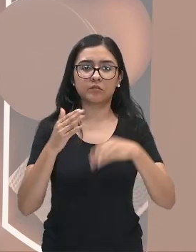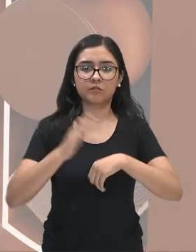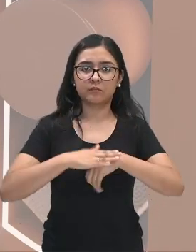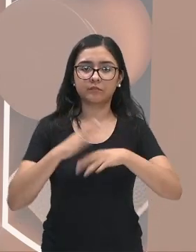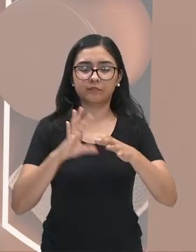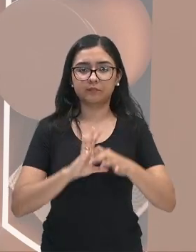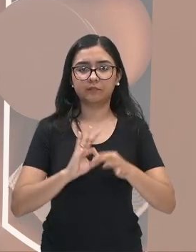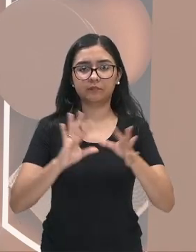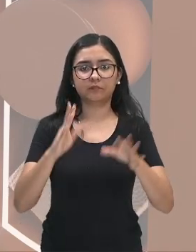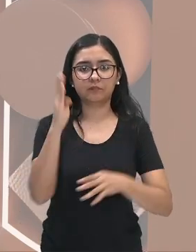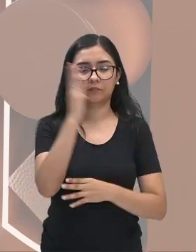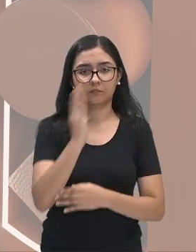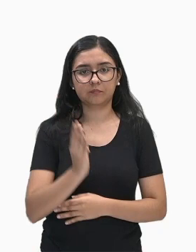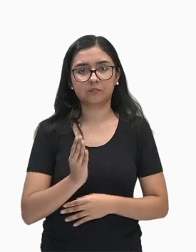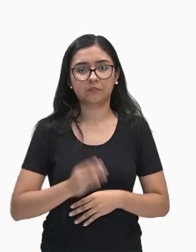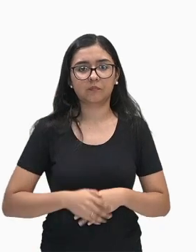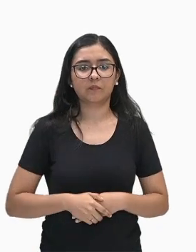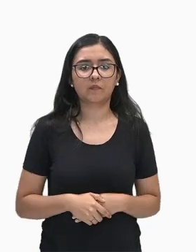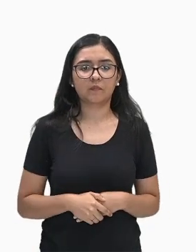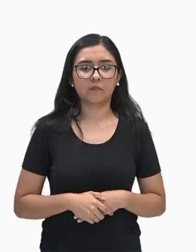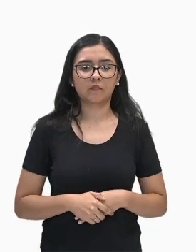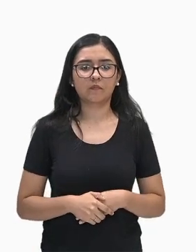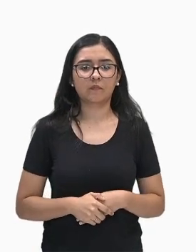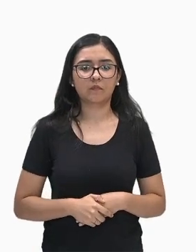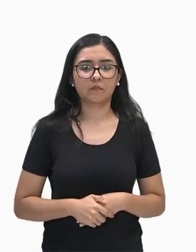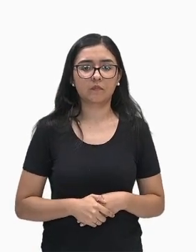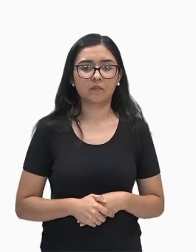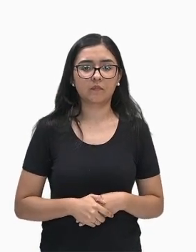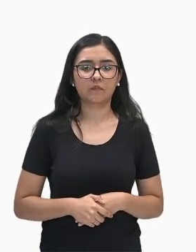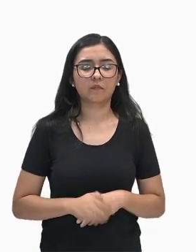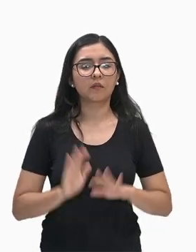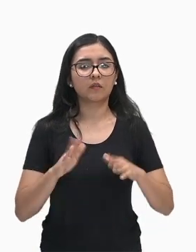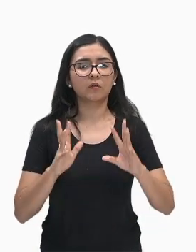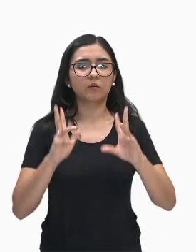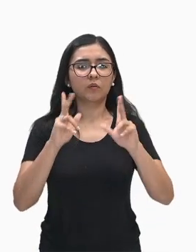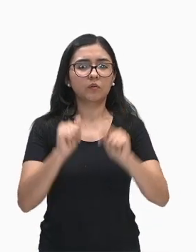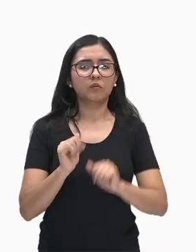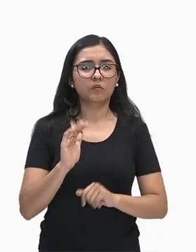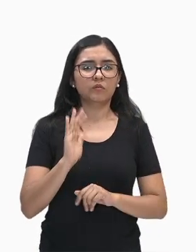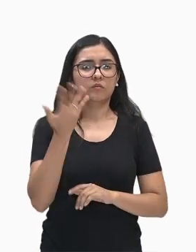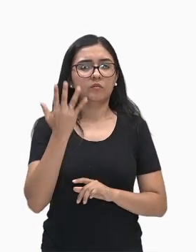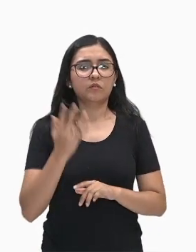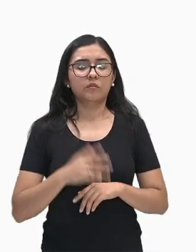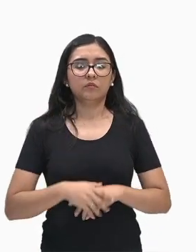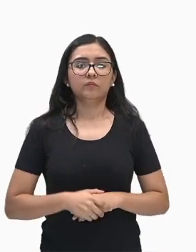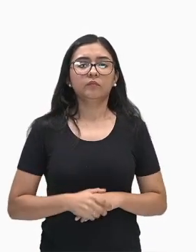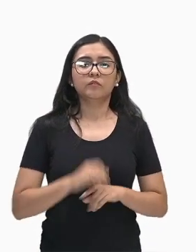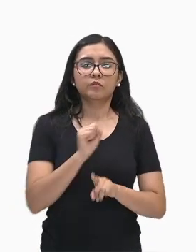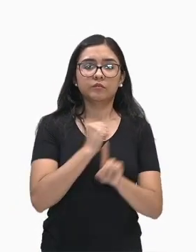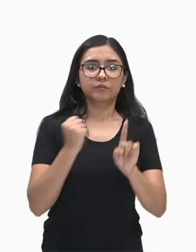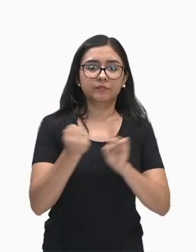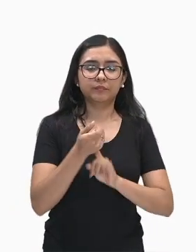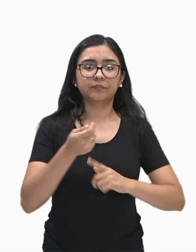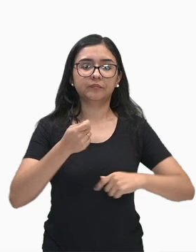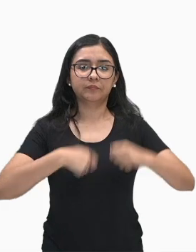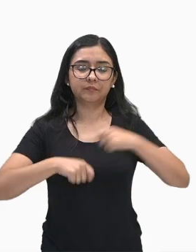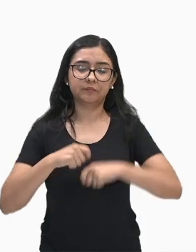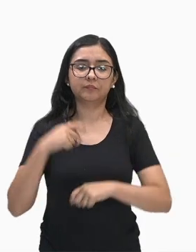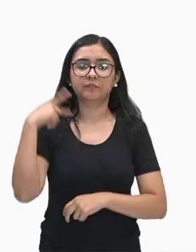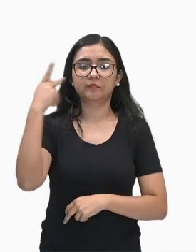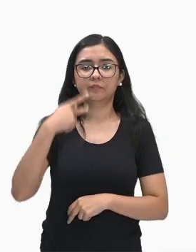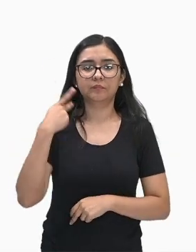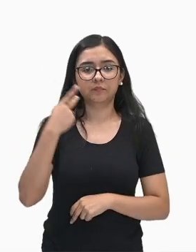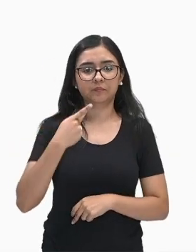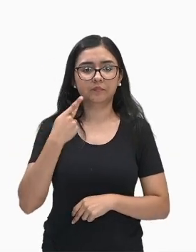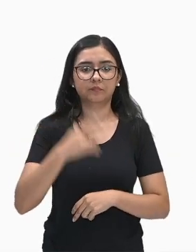independência. Muito bem. Então, toda essa série de fatores econômicos, sociais e políticos culminou